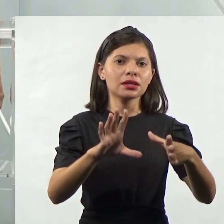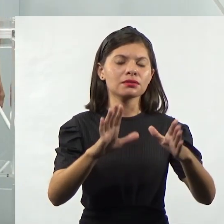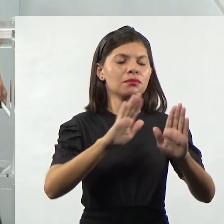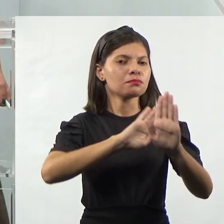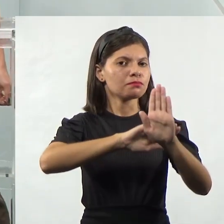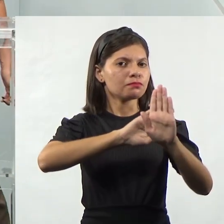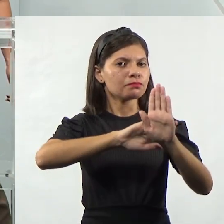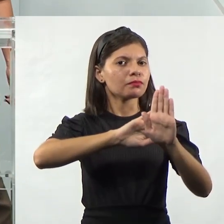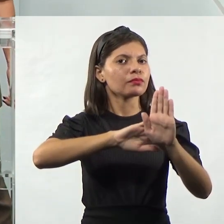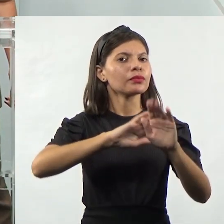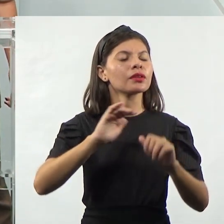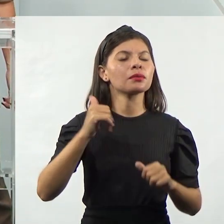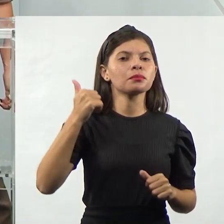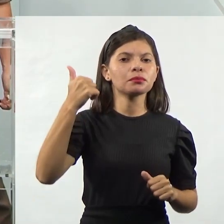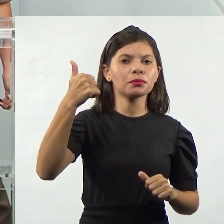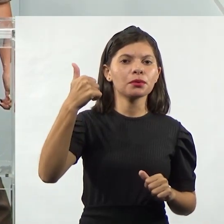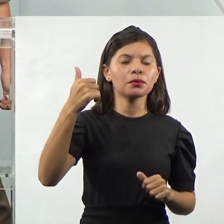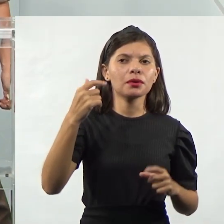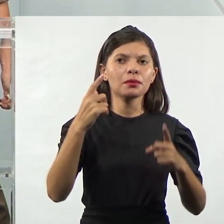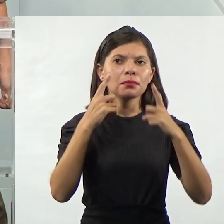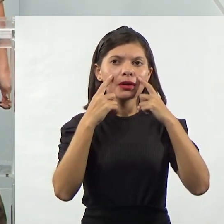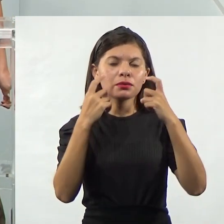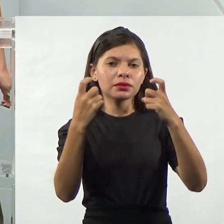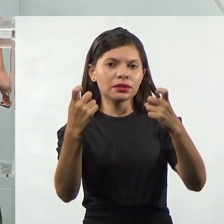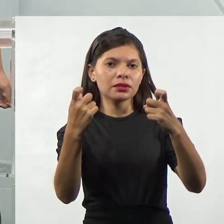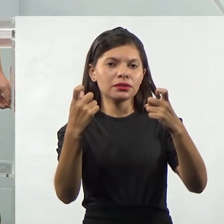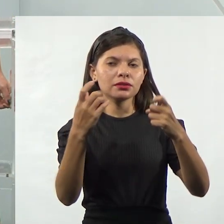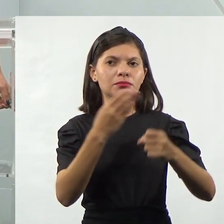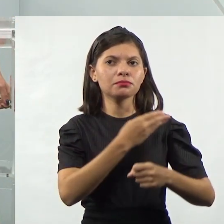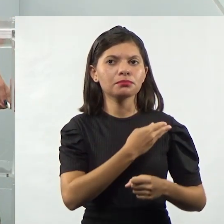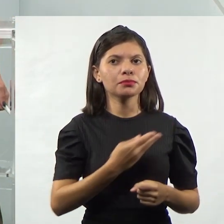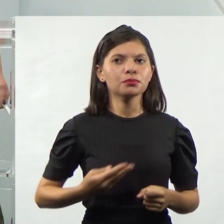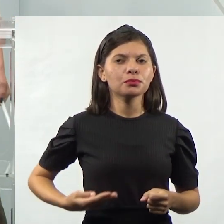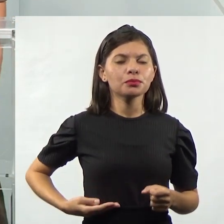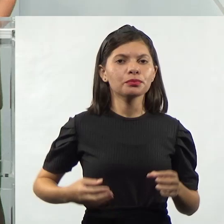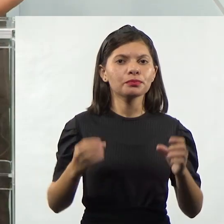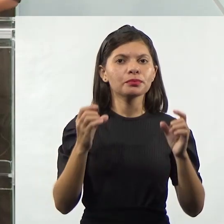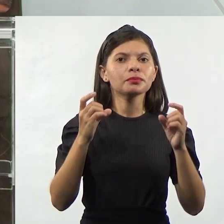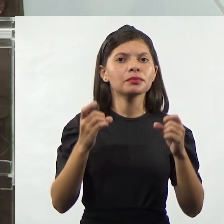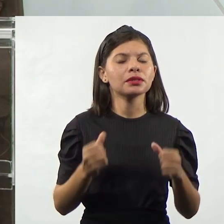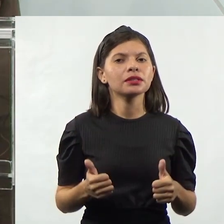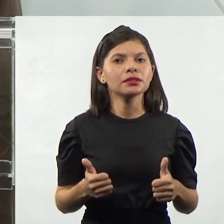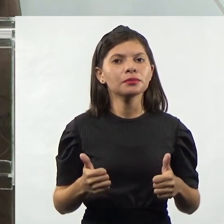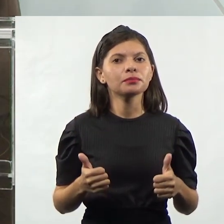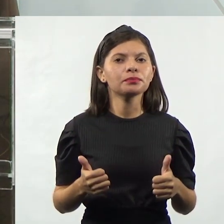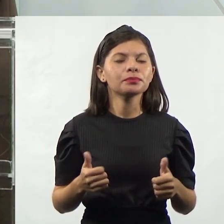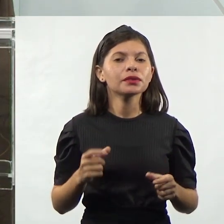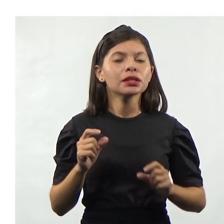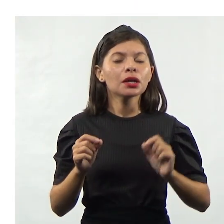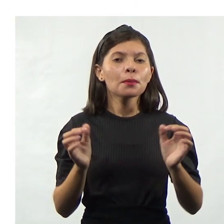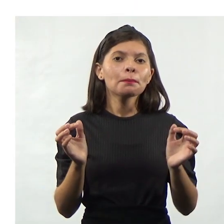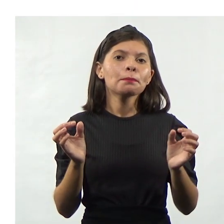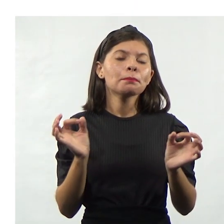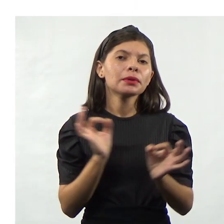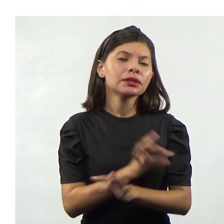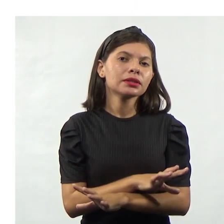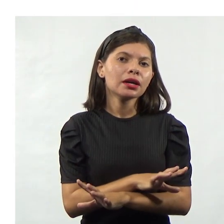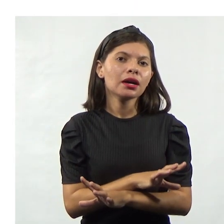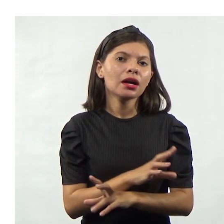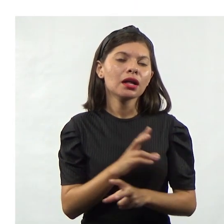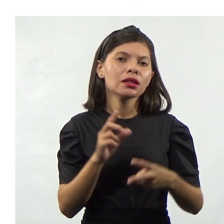melhor proposta, a proposta mais vantajosa para o interesse público, beleza? E aí, para